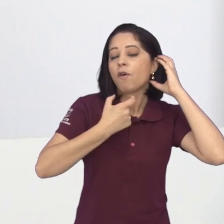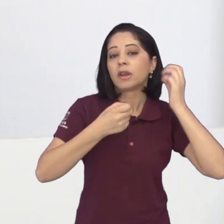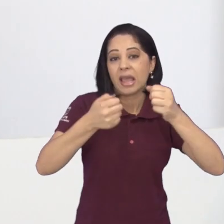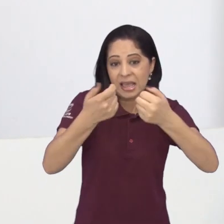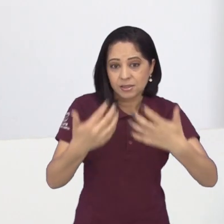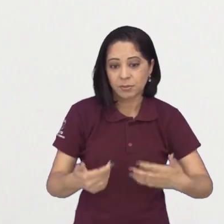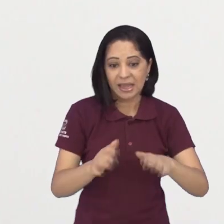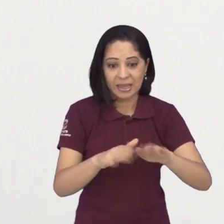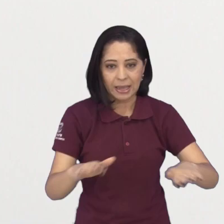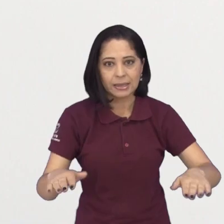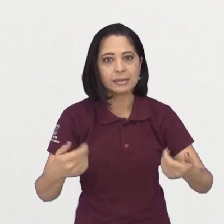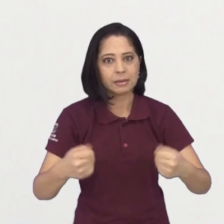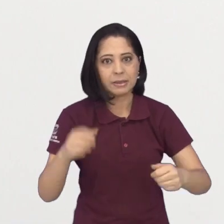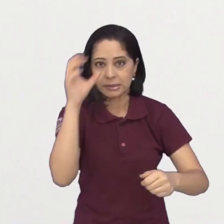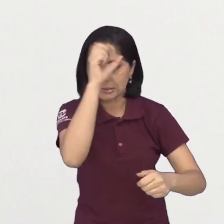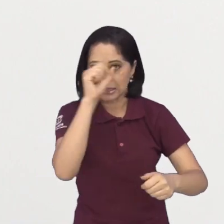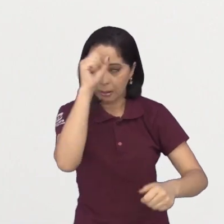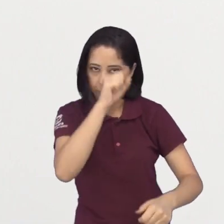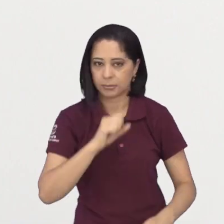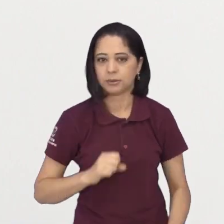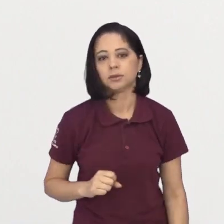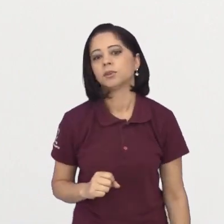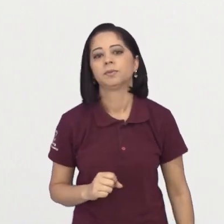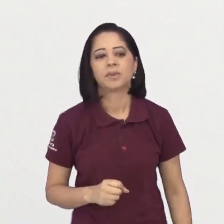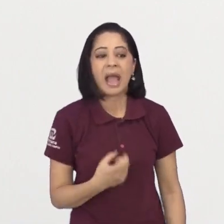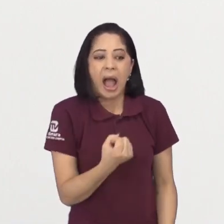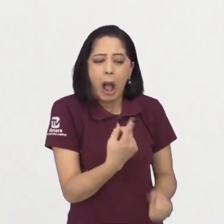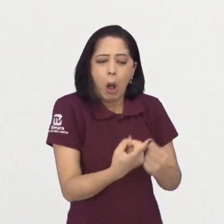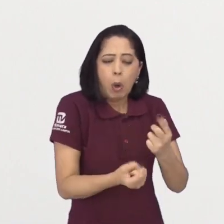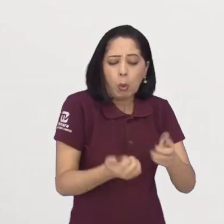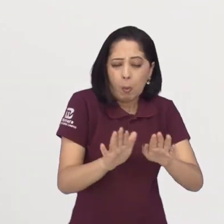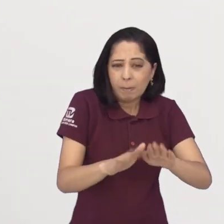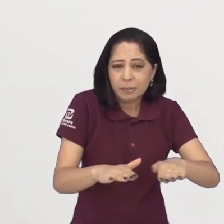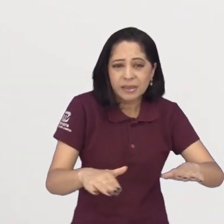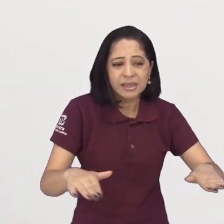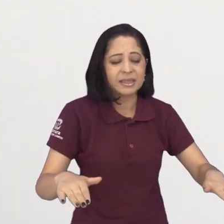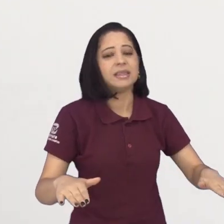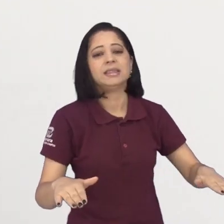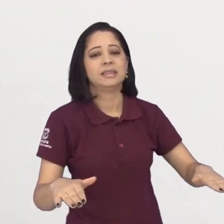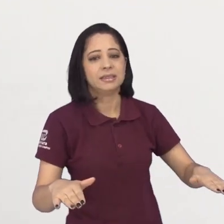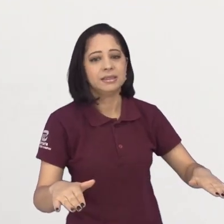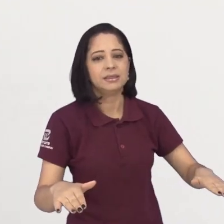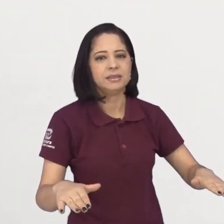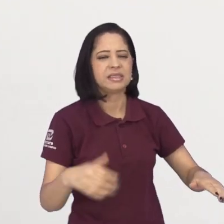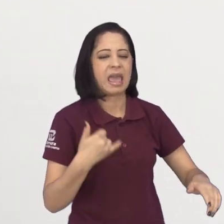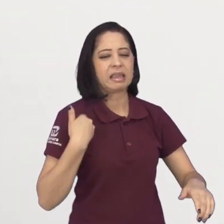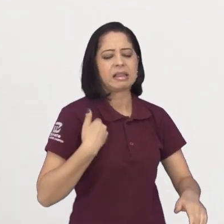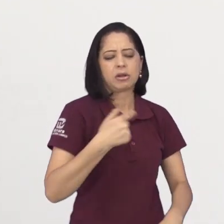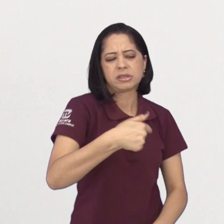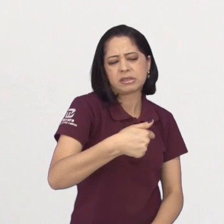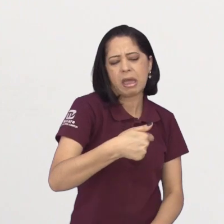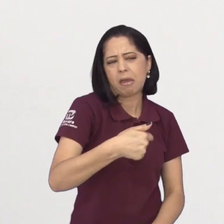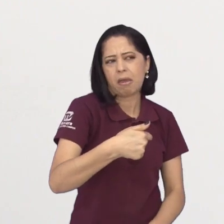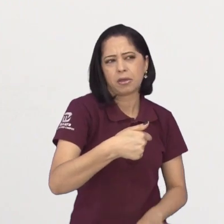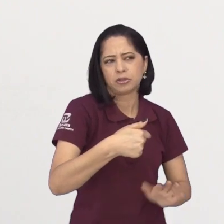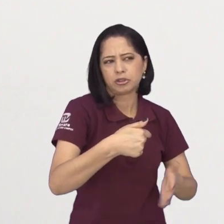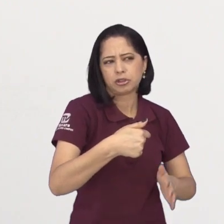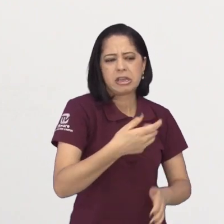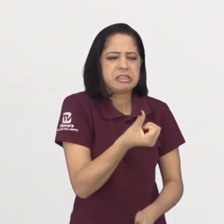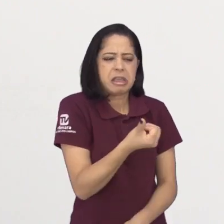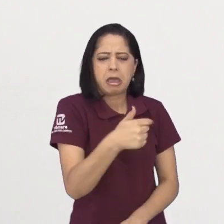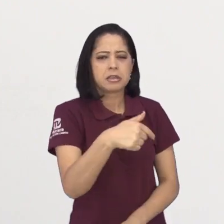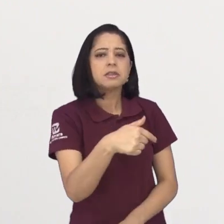infância é essencial para o reconhecimento de dificuldades de aprendizado. Algumas crianças, quando chegam no período